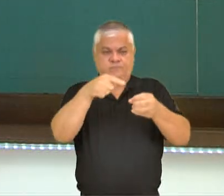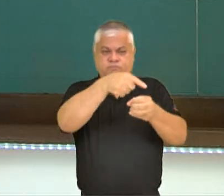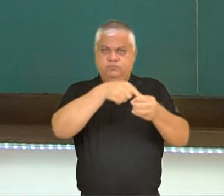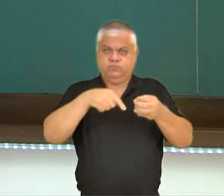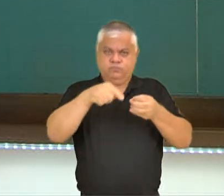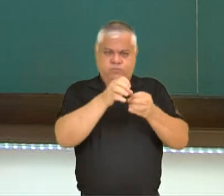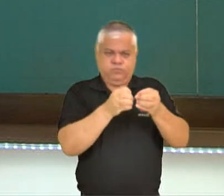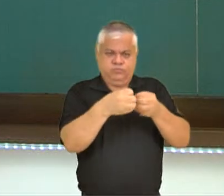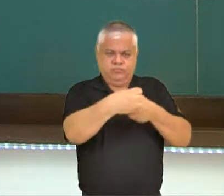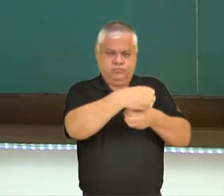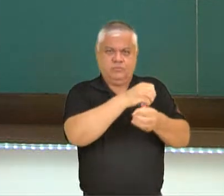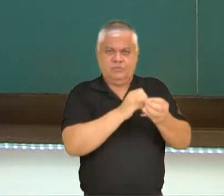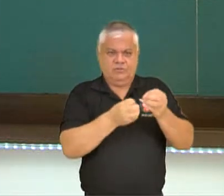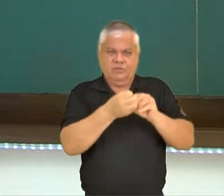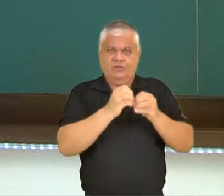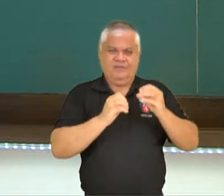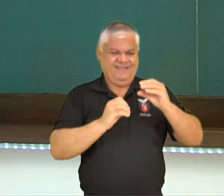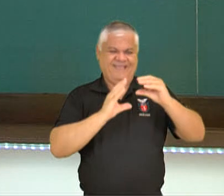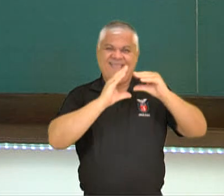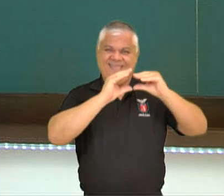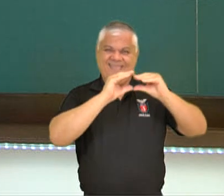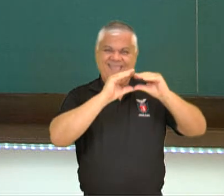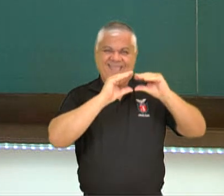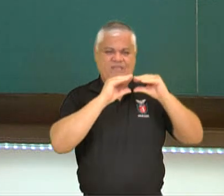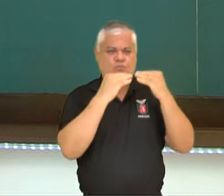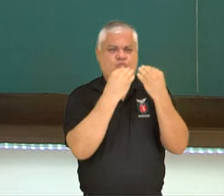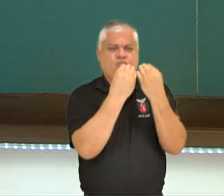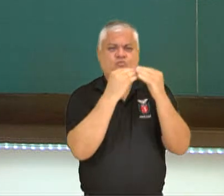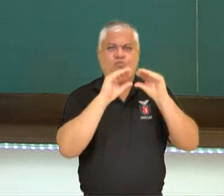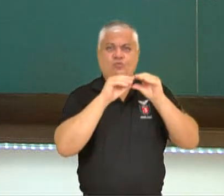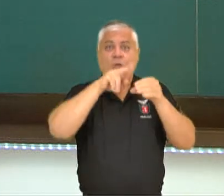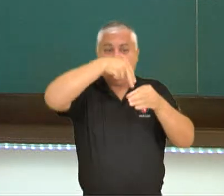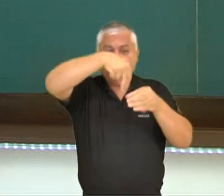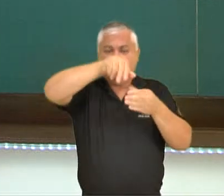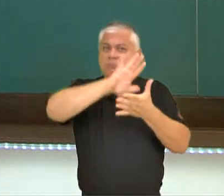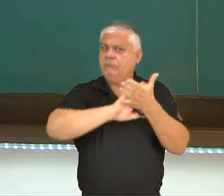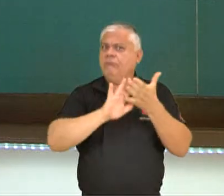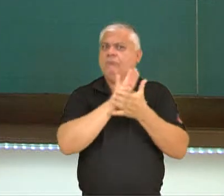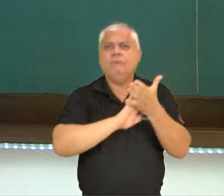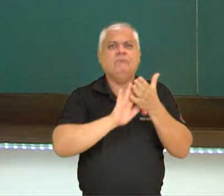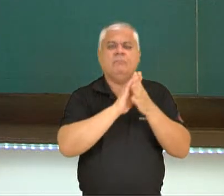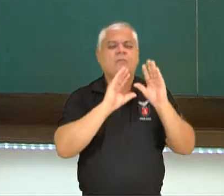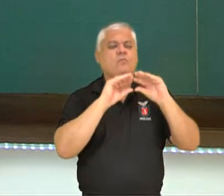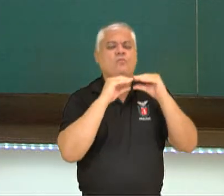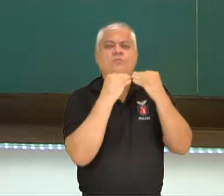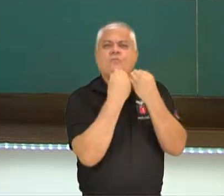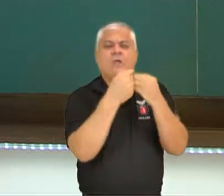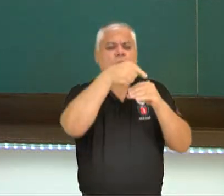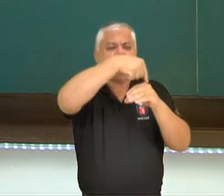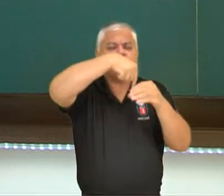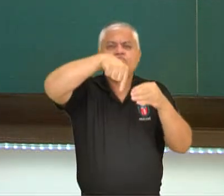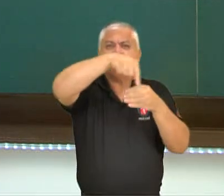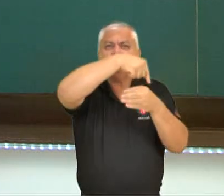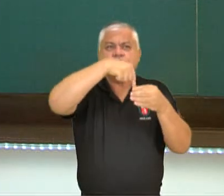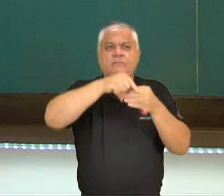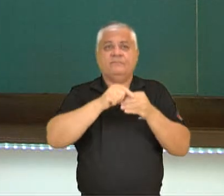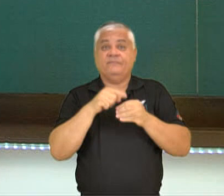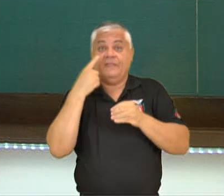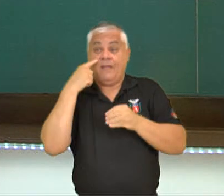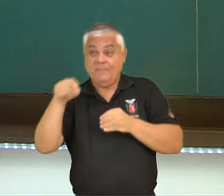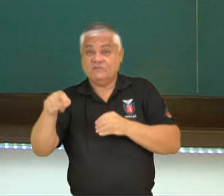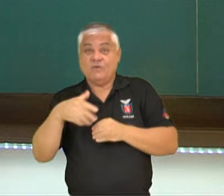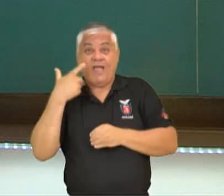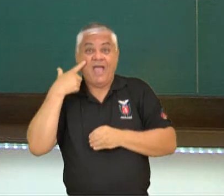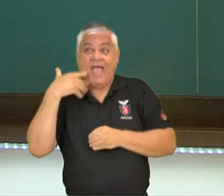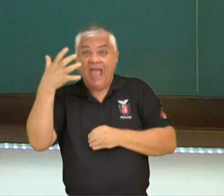mostrando aqui, é um disco achatadinho, lembra que é uma célula que não tem núcleo, ela perde o núcleo logo que é formada, e aqui uma pessoa com anemia